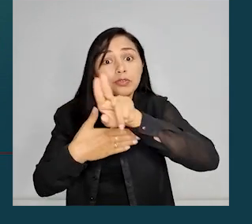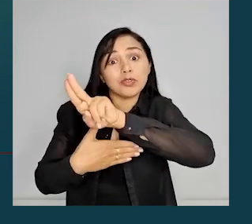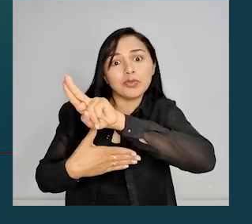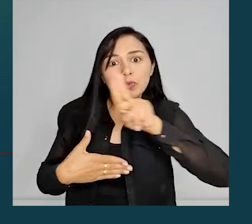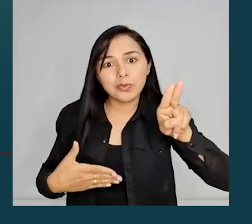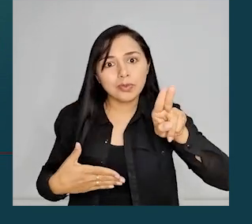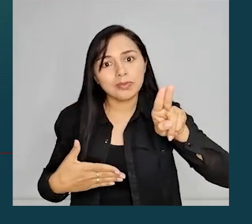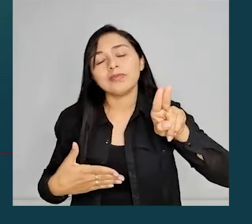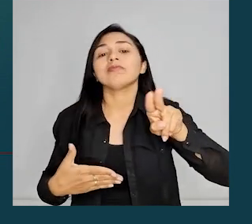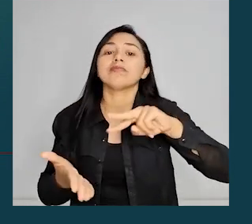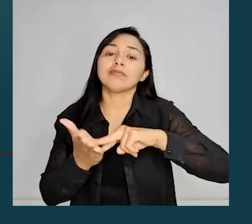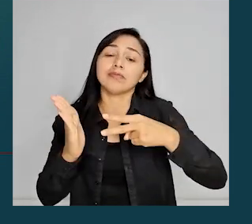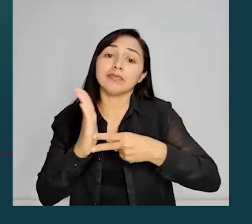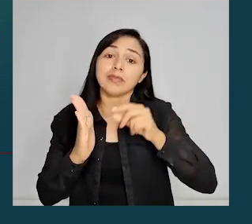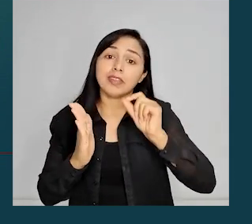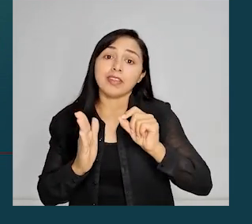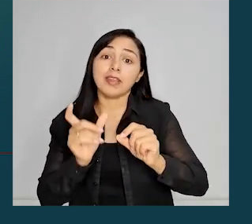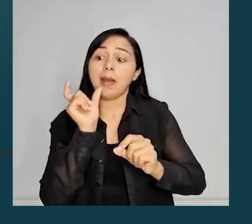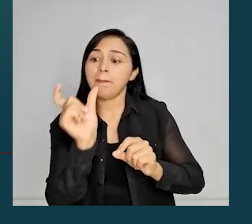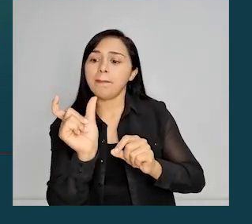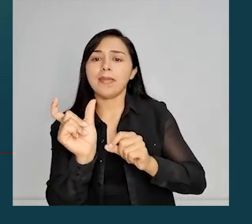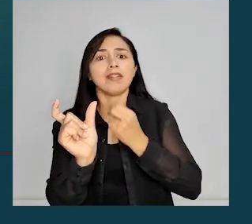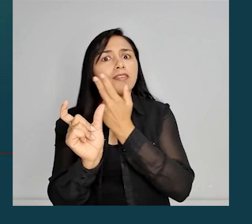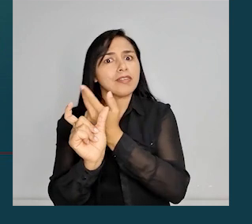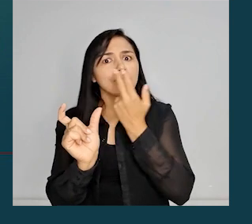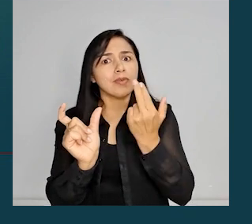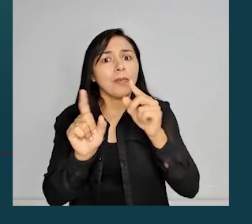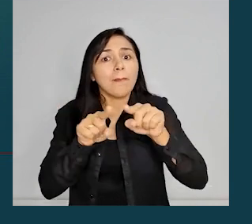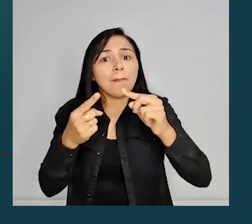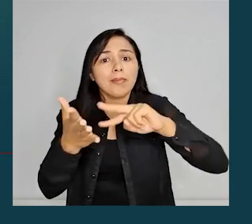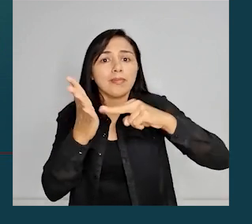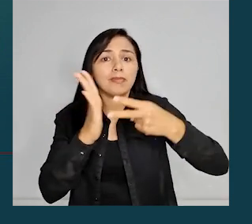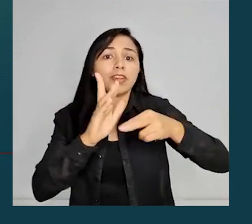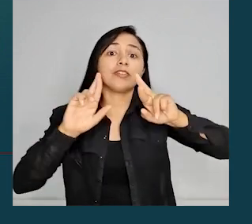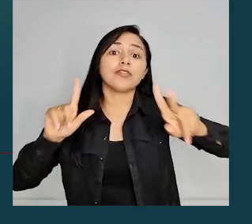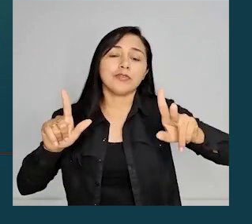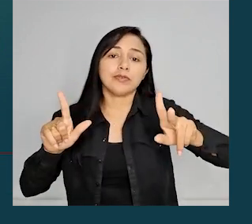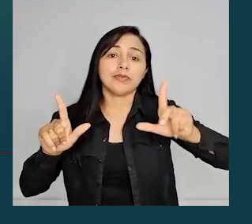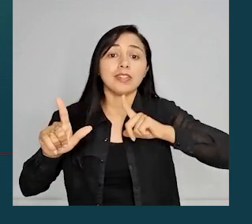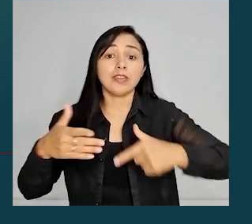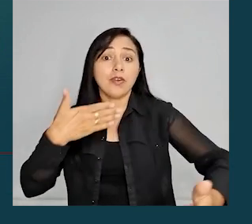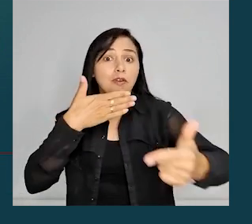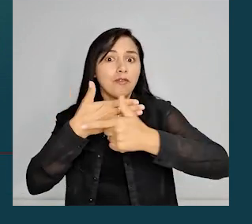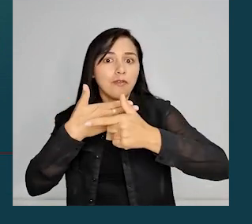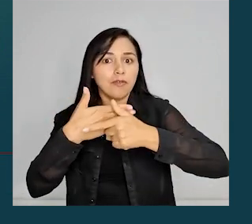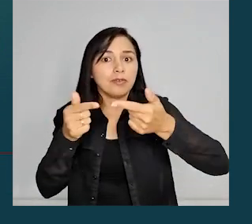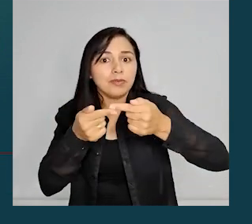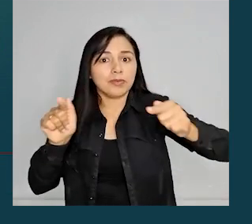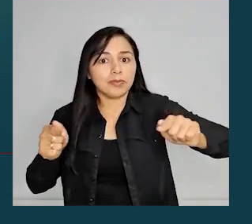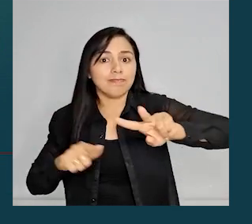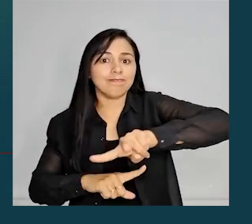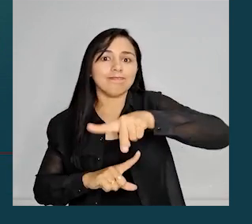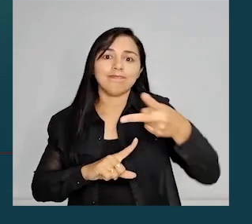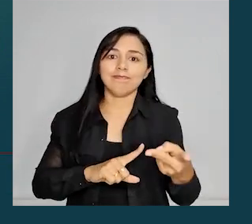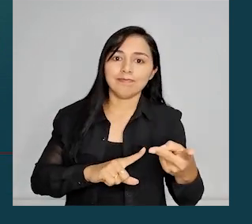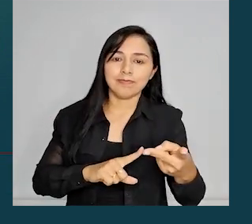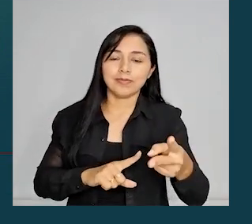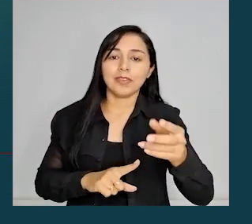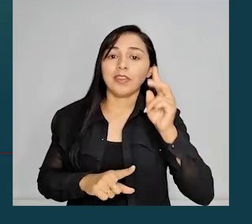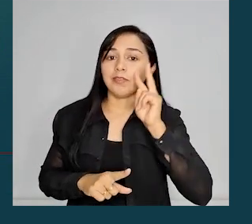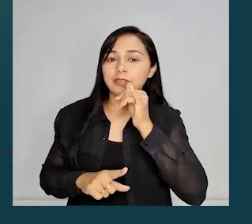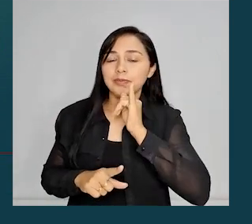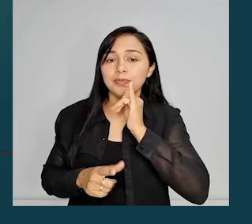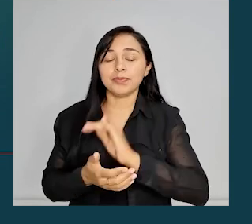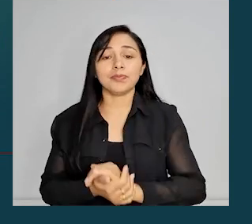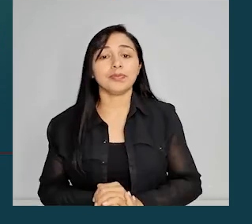palavra vai ser classificada de uma forma diferente, certo? Vai ter uma outra classificação. Olha aqui outro